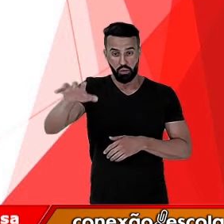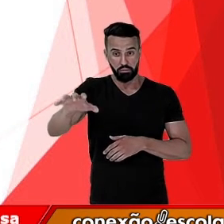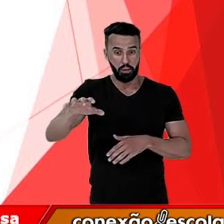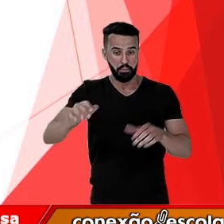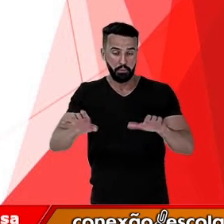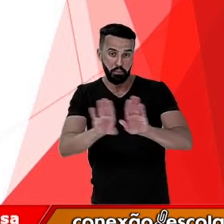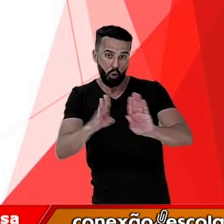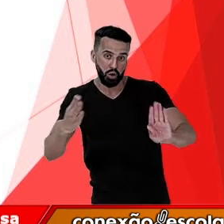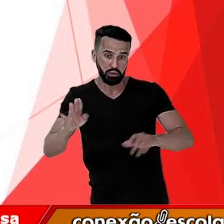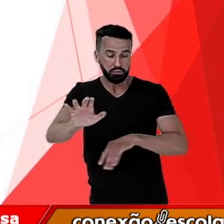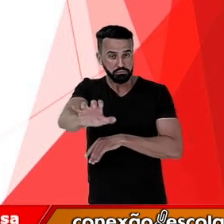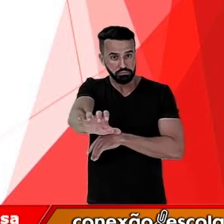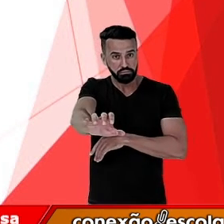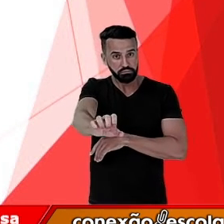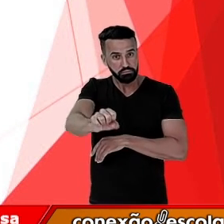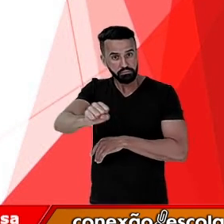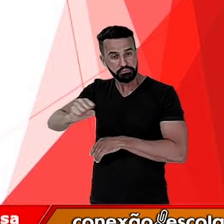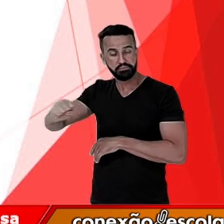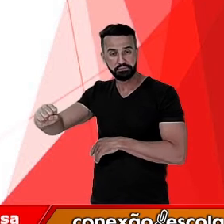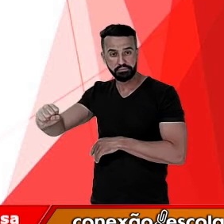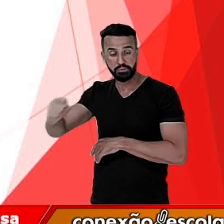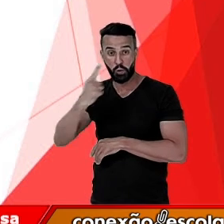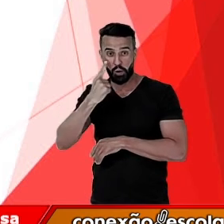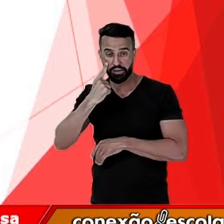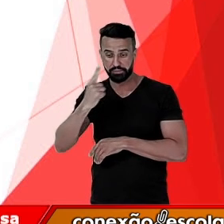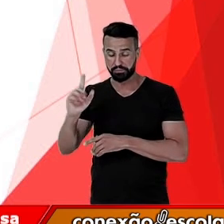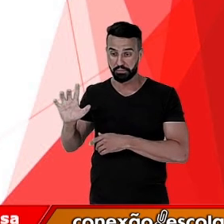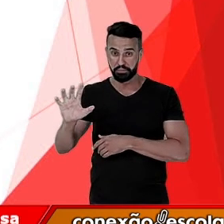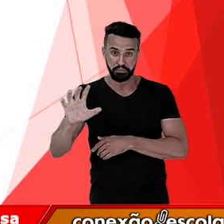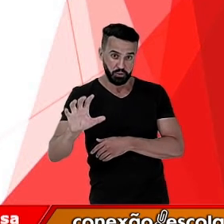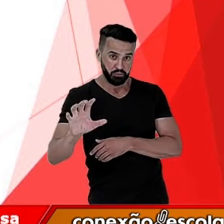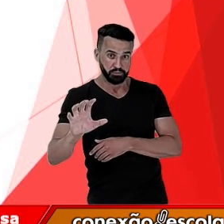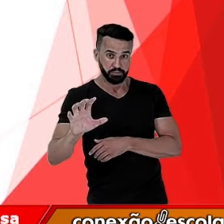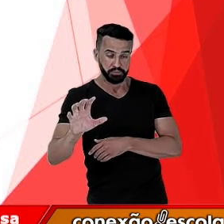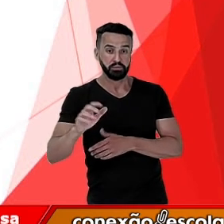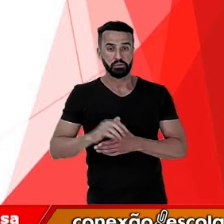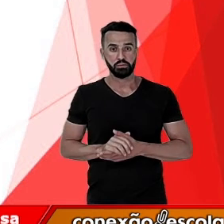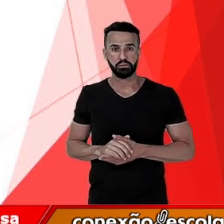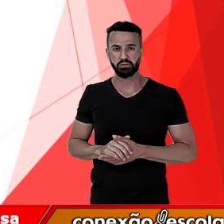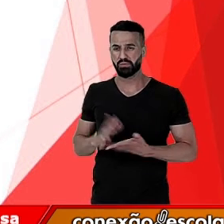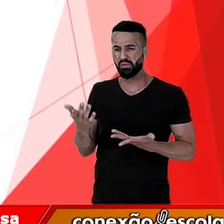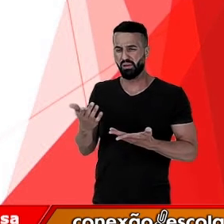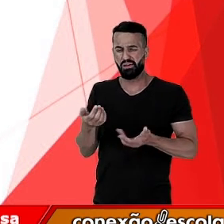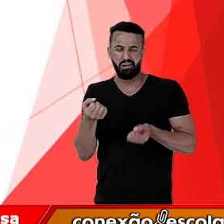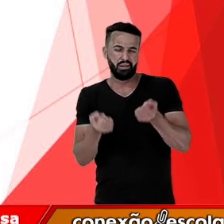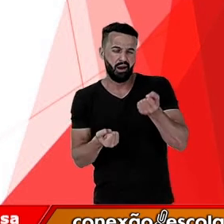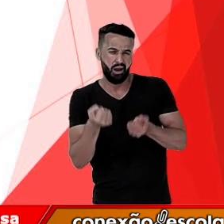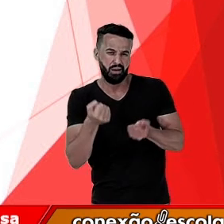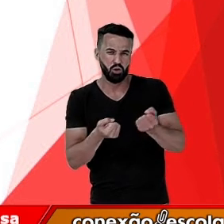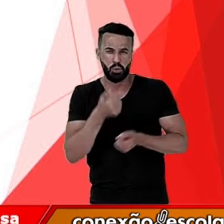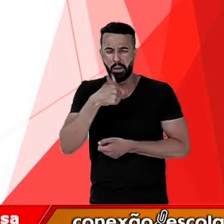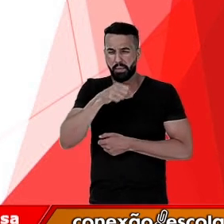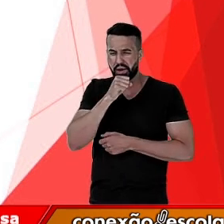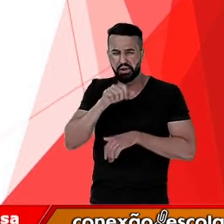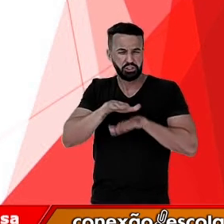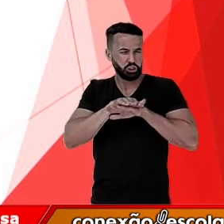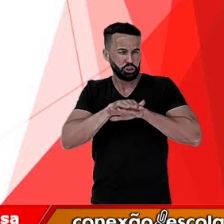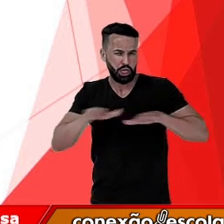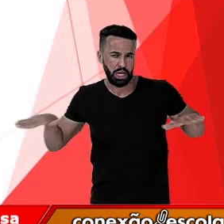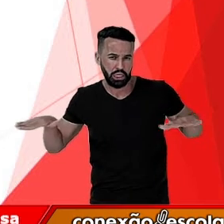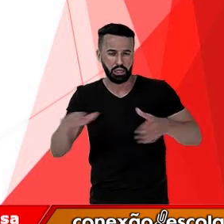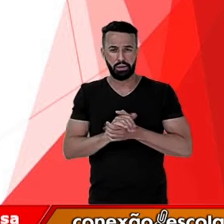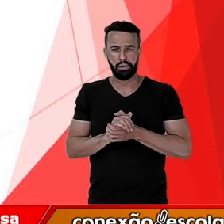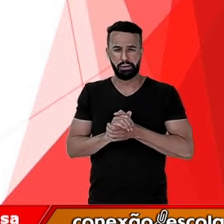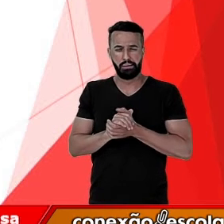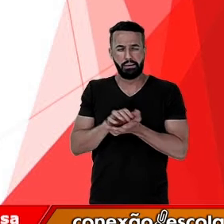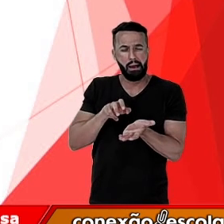direção da fechadura da porta. E ele diz: "Chega de carrinhos, minha mãe falou. Tem carrinhos